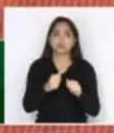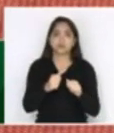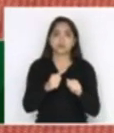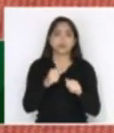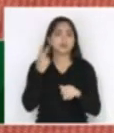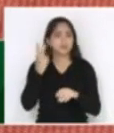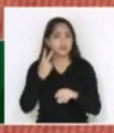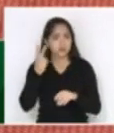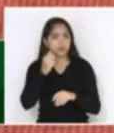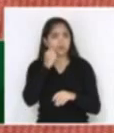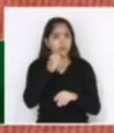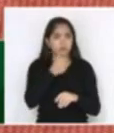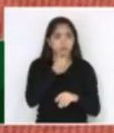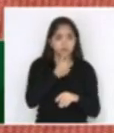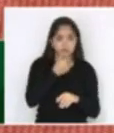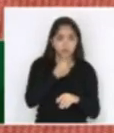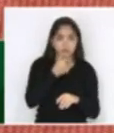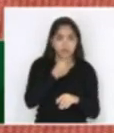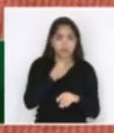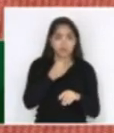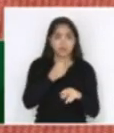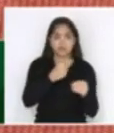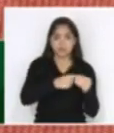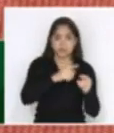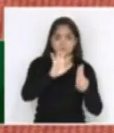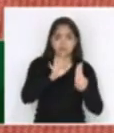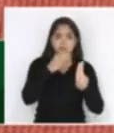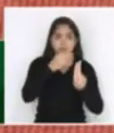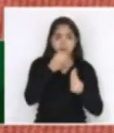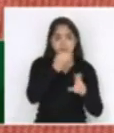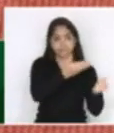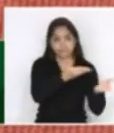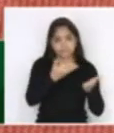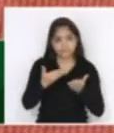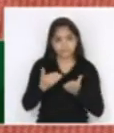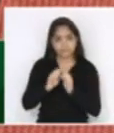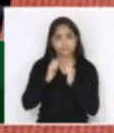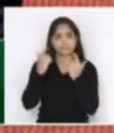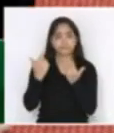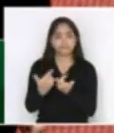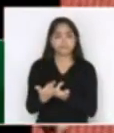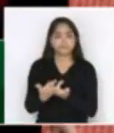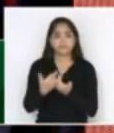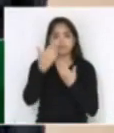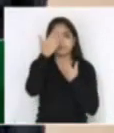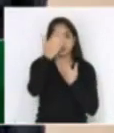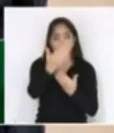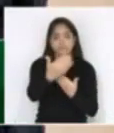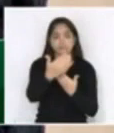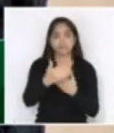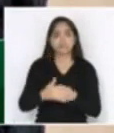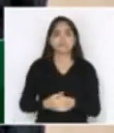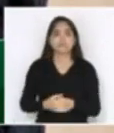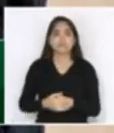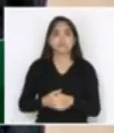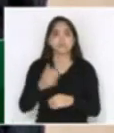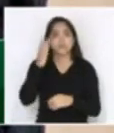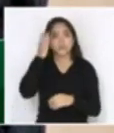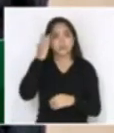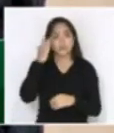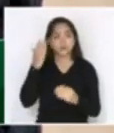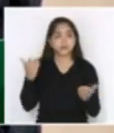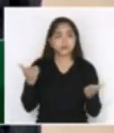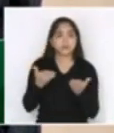vereadora, outros vereadores também de Uruçanga, sejam bem-vindos aqui na nossa Assembleia Legislativa. Muito obrigada. Eu acho que hoje, senhores